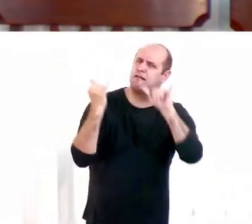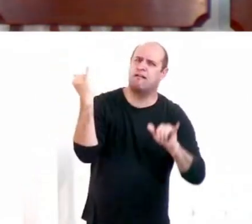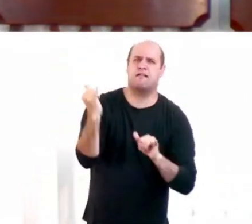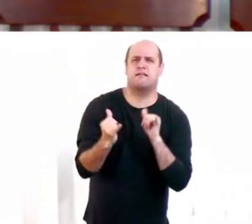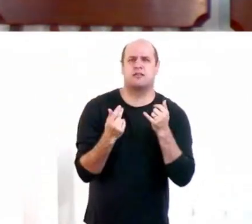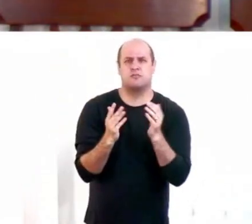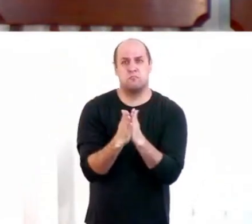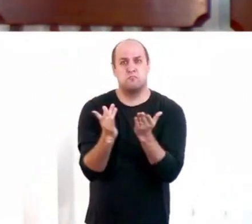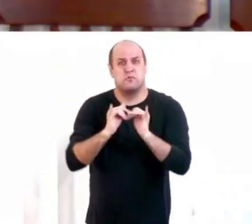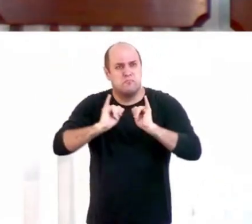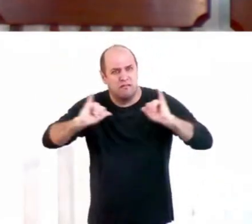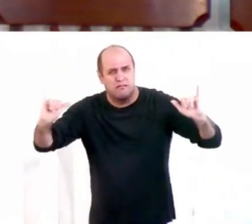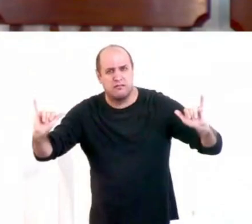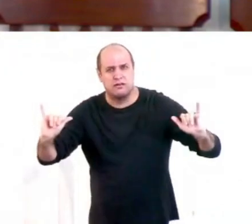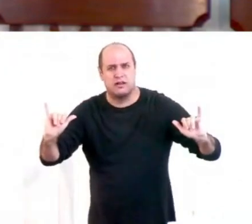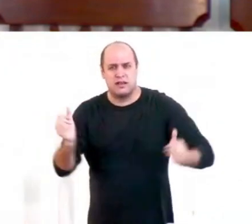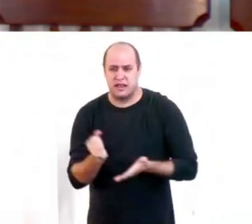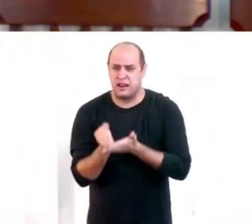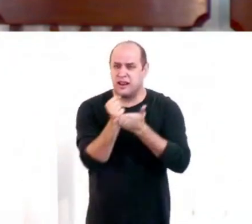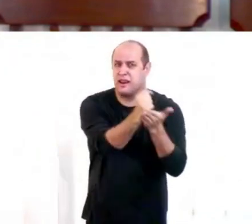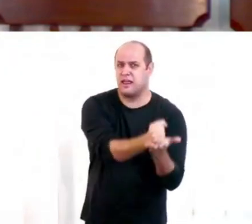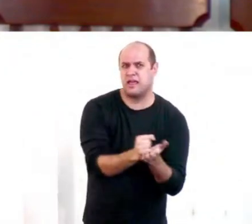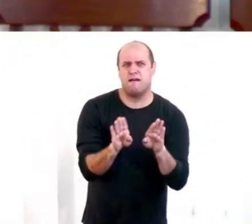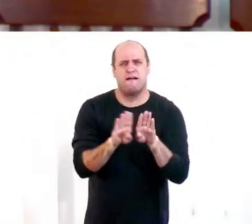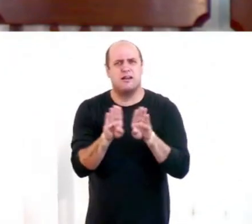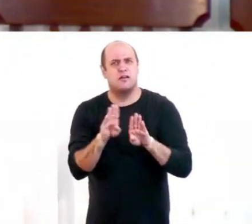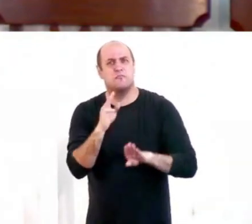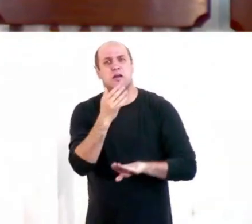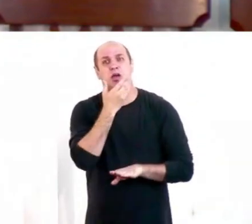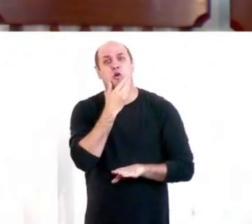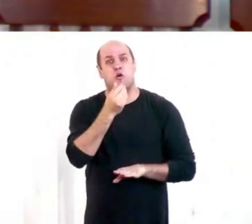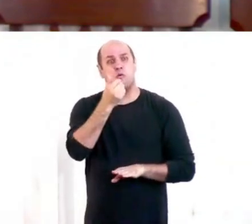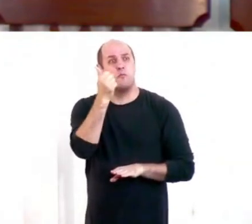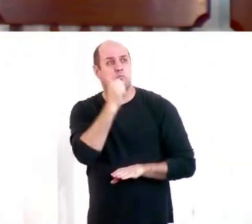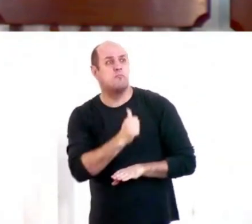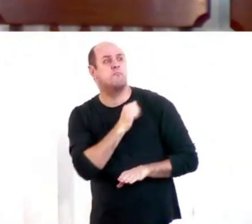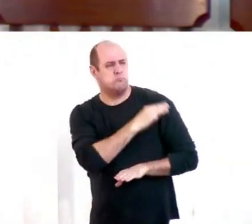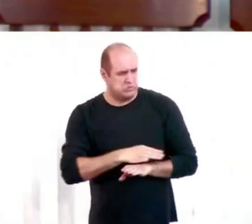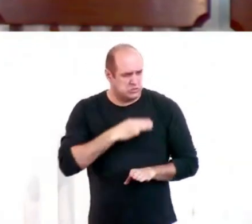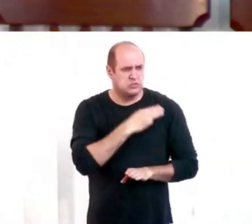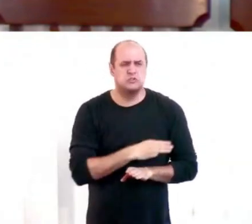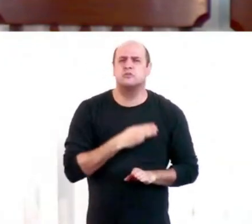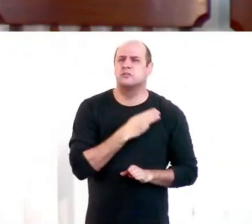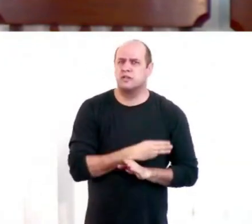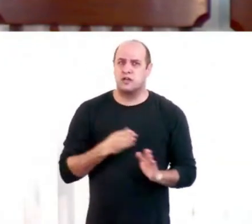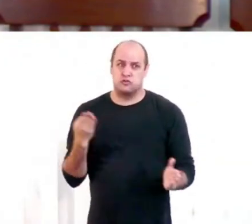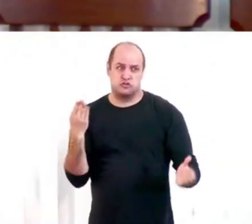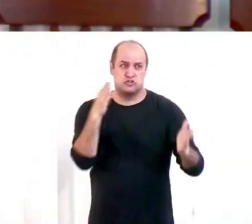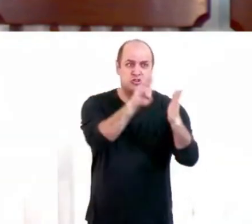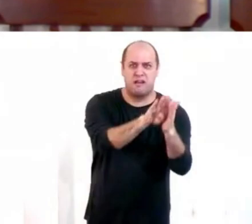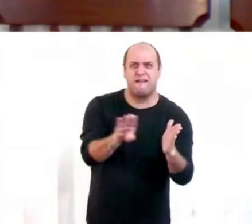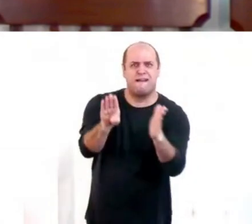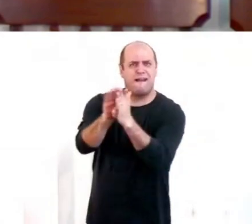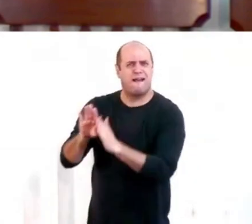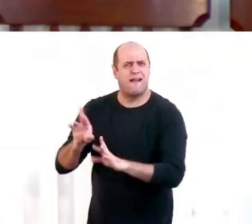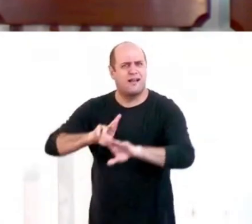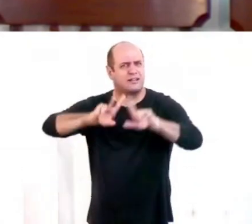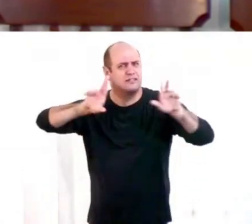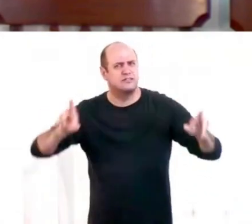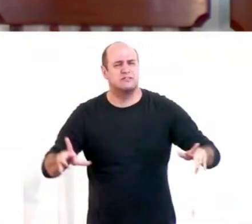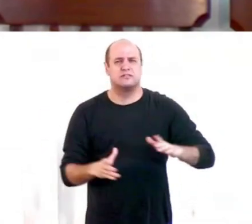levanta missionários para chegar até esses povos. Continue orando por missões, pelas